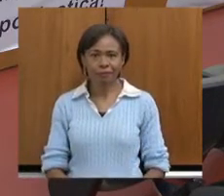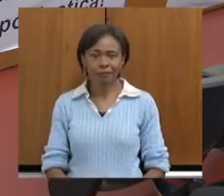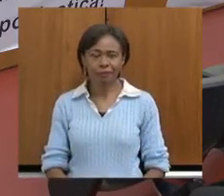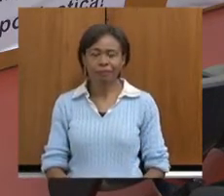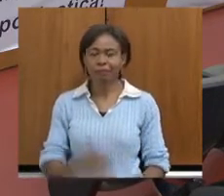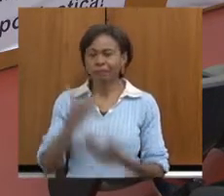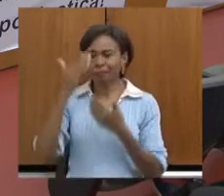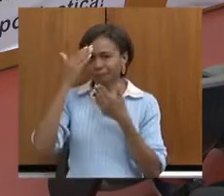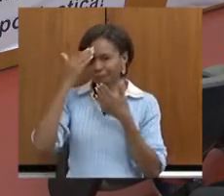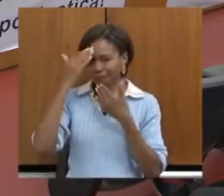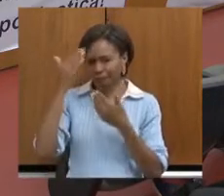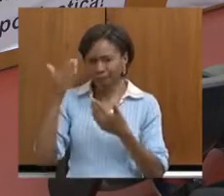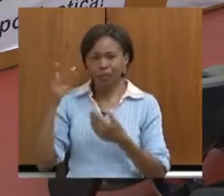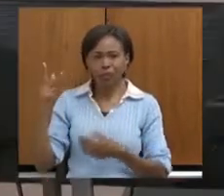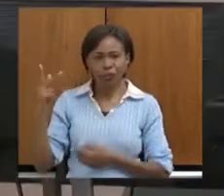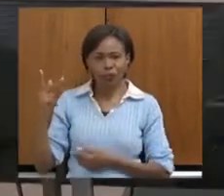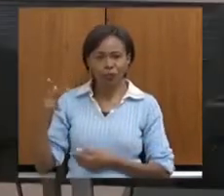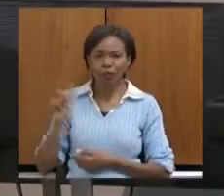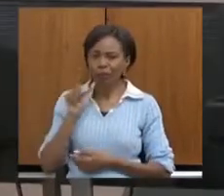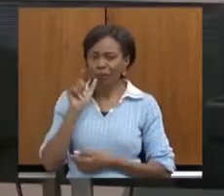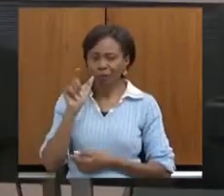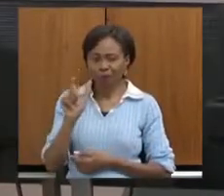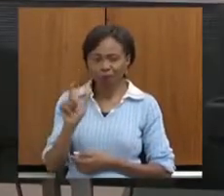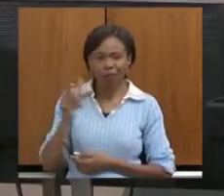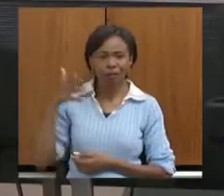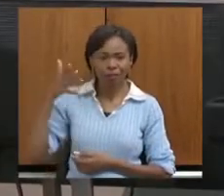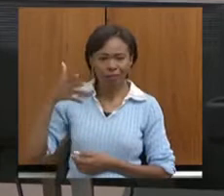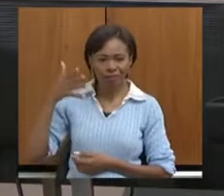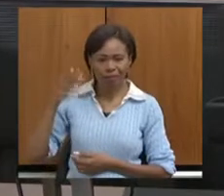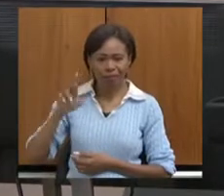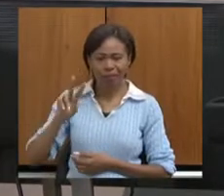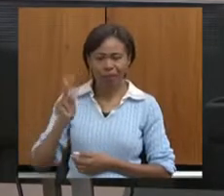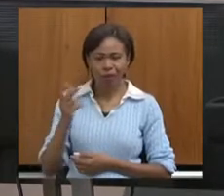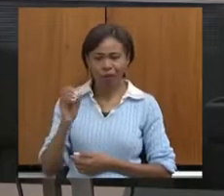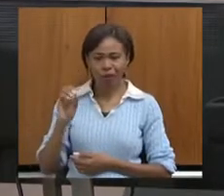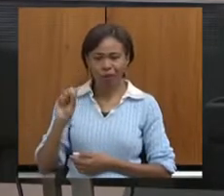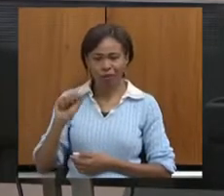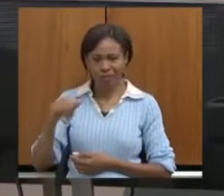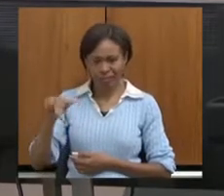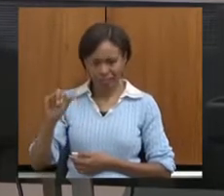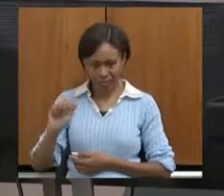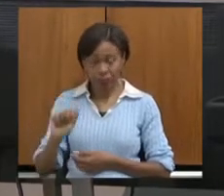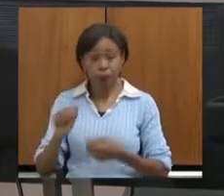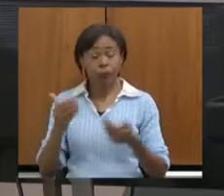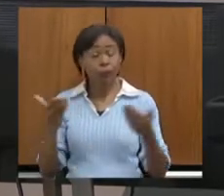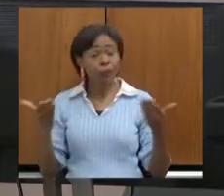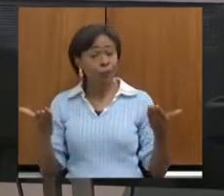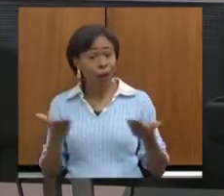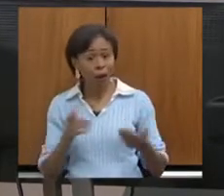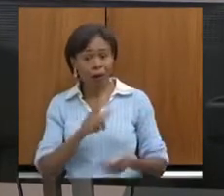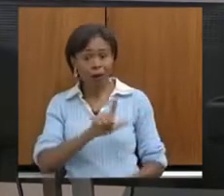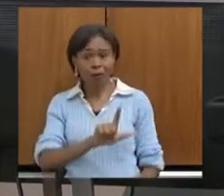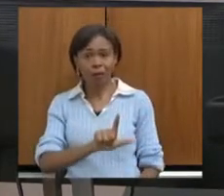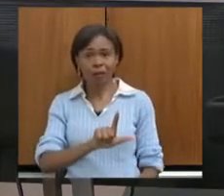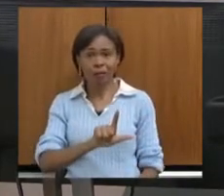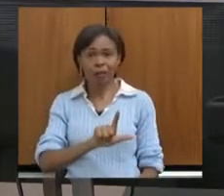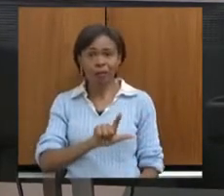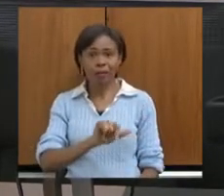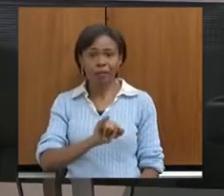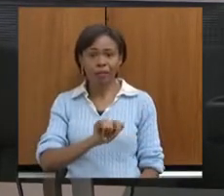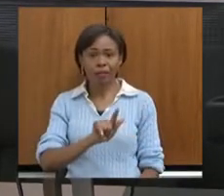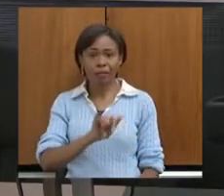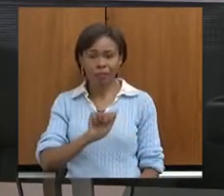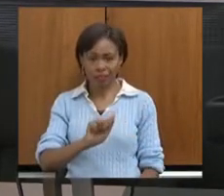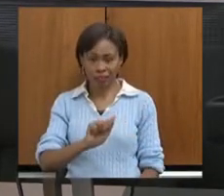e agradeço as palavras da senhora Hosana nós passamos agora a palavra a senhora Lígia Prado da Rocha